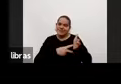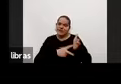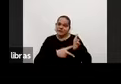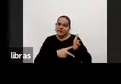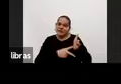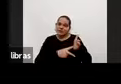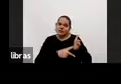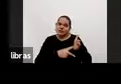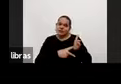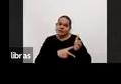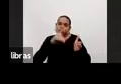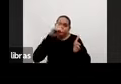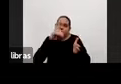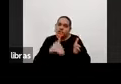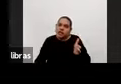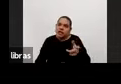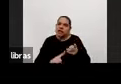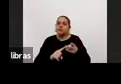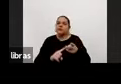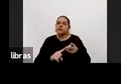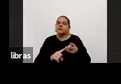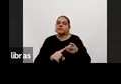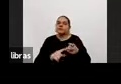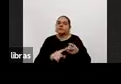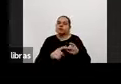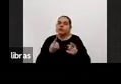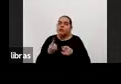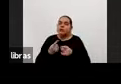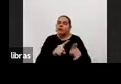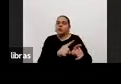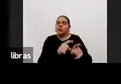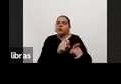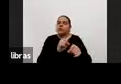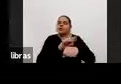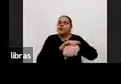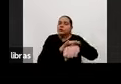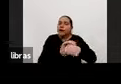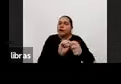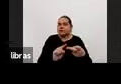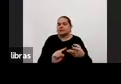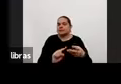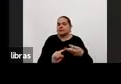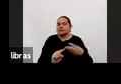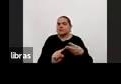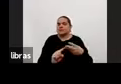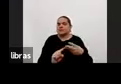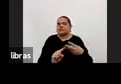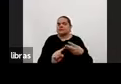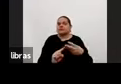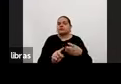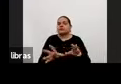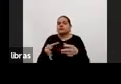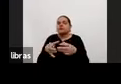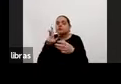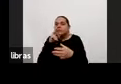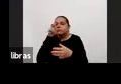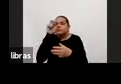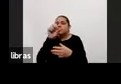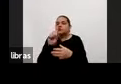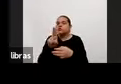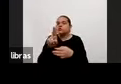contra a doença, fortalecimento do SUS, ou seja, as pautas que as entidades têm